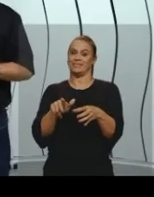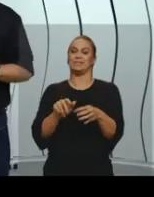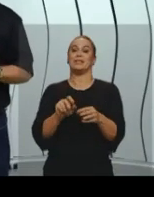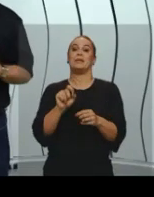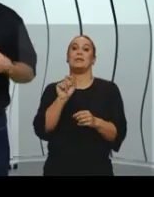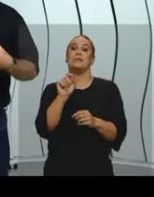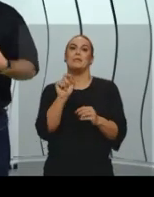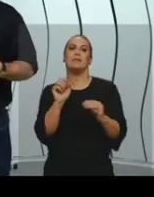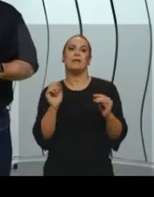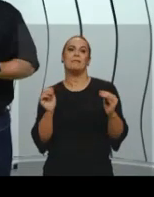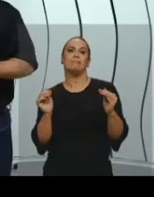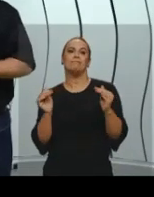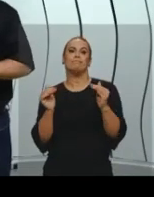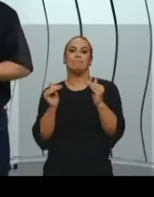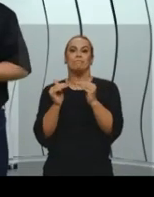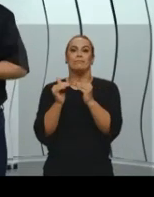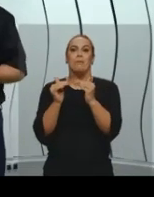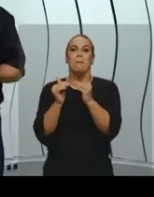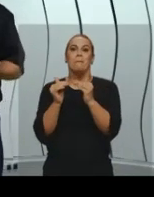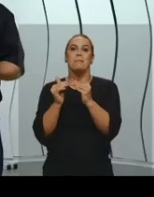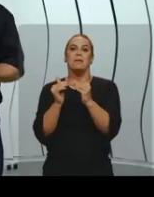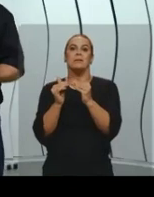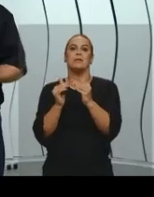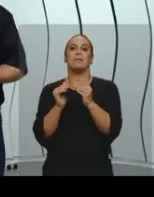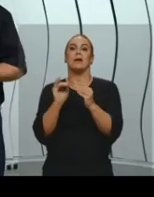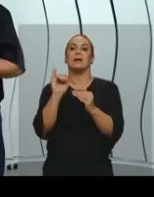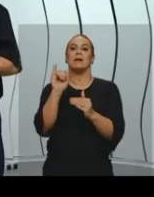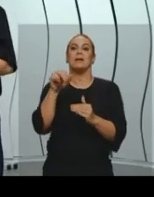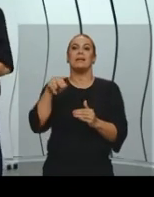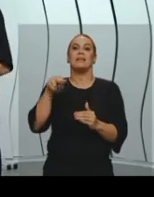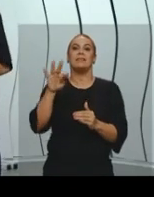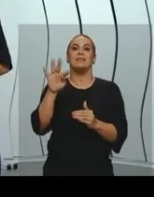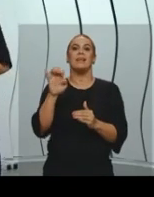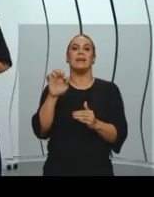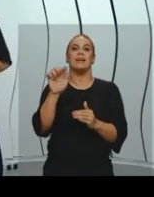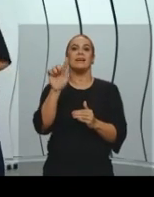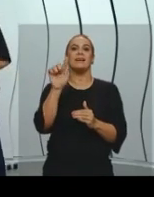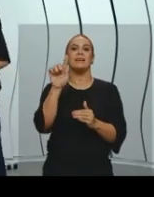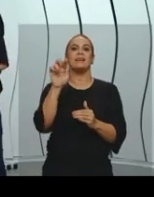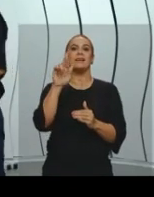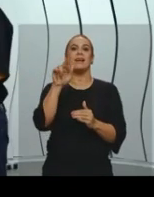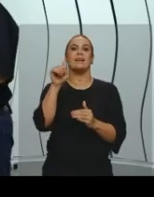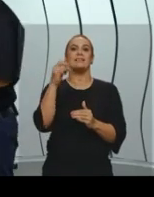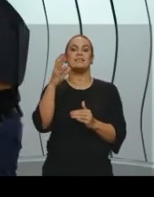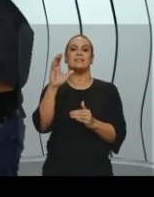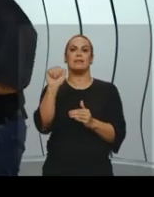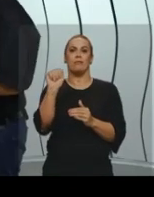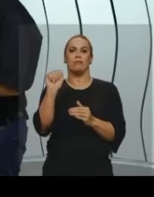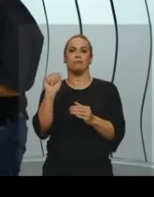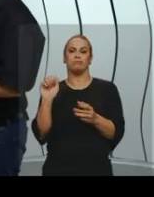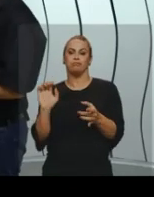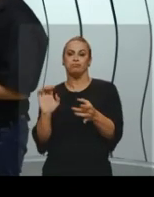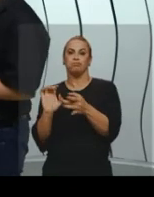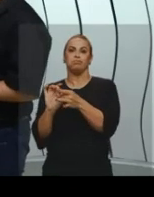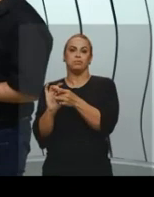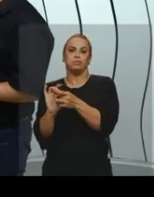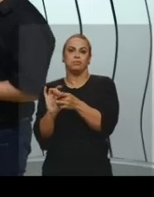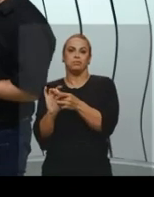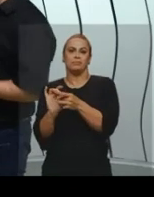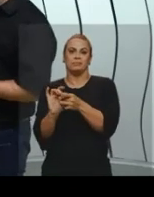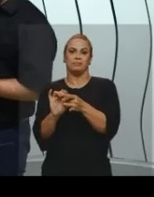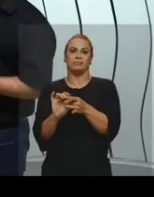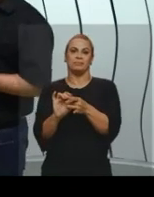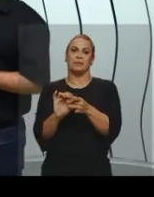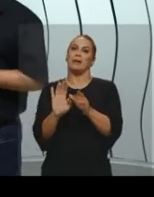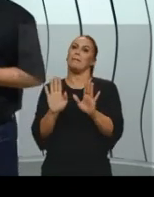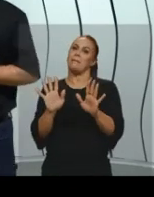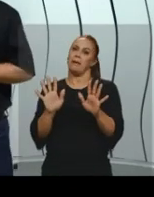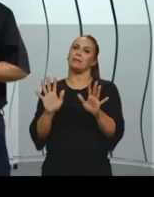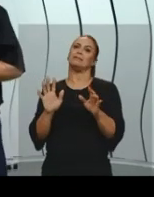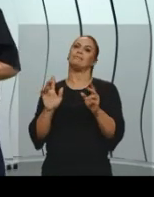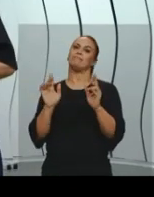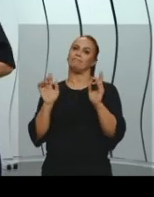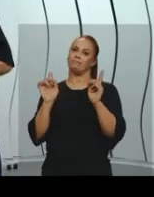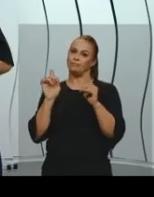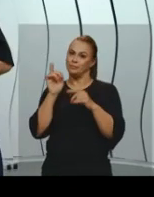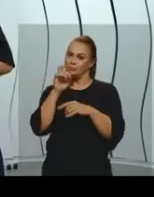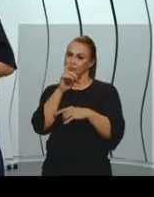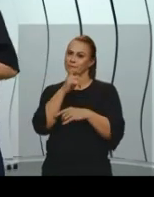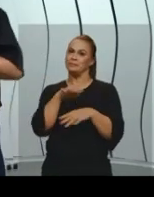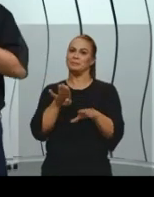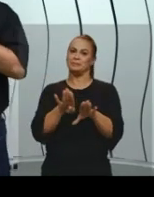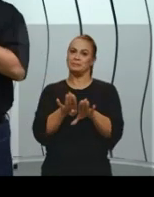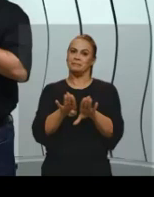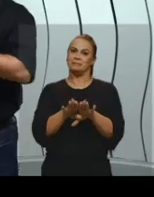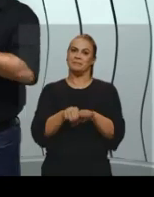sua integração e quanto mais integrados, mais complexos, né? Antes, porém, vamos entender uma coisa.